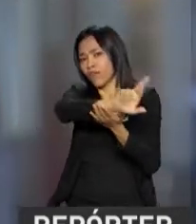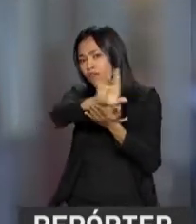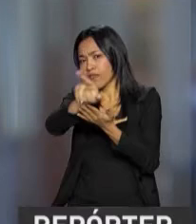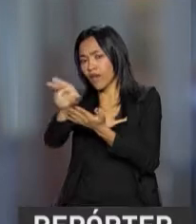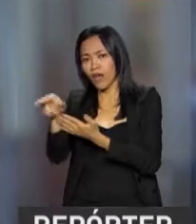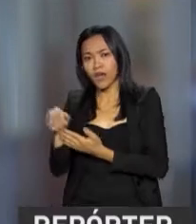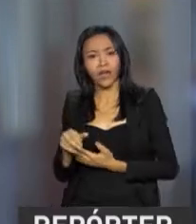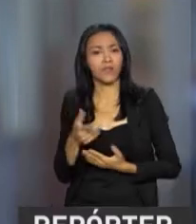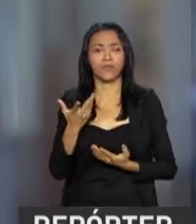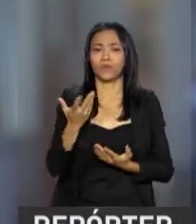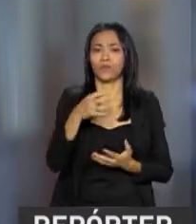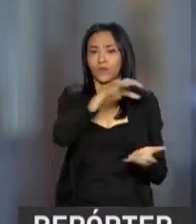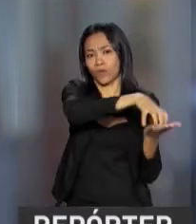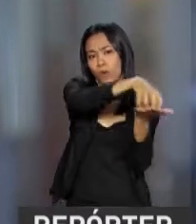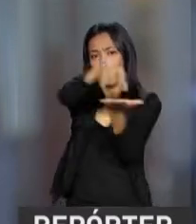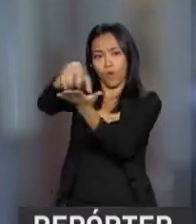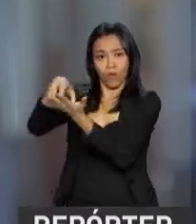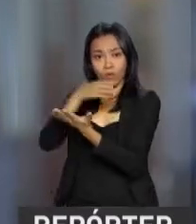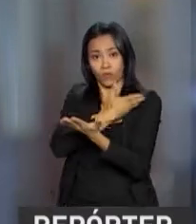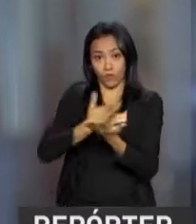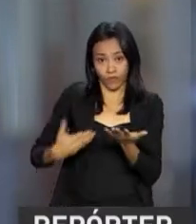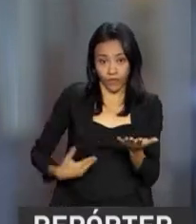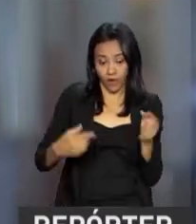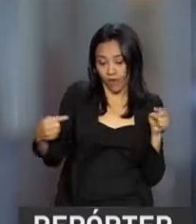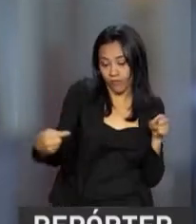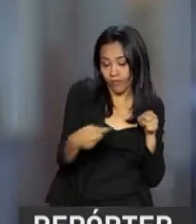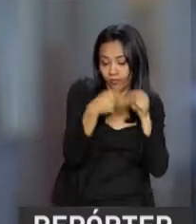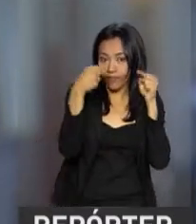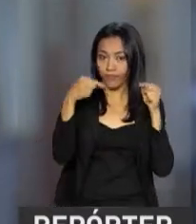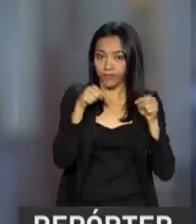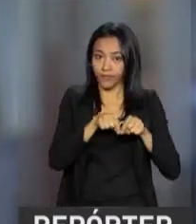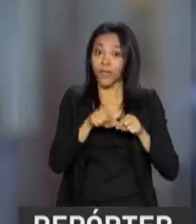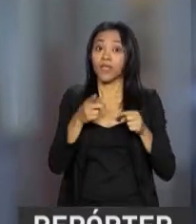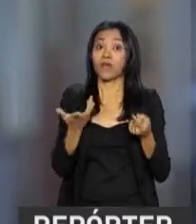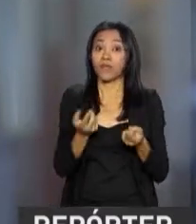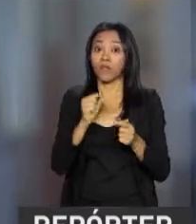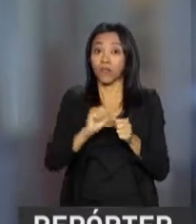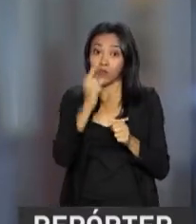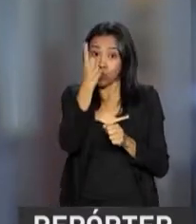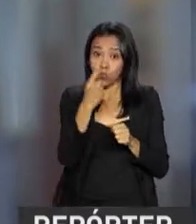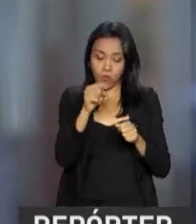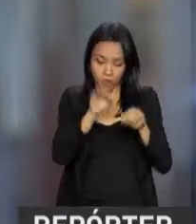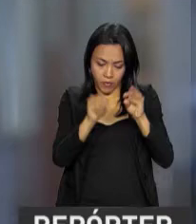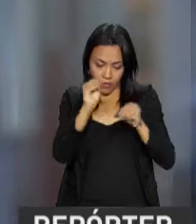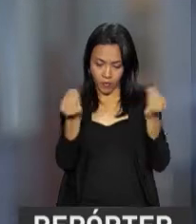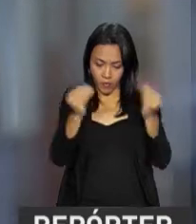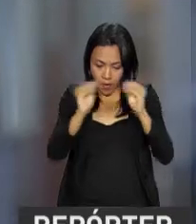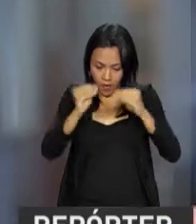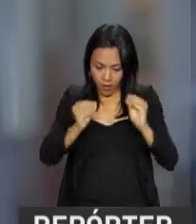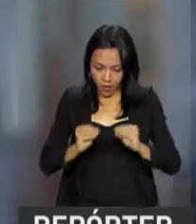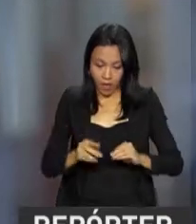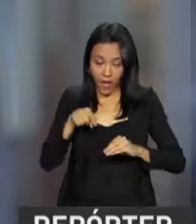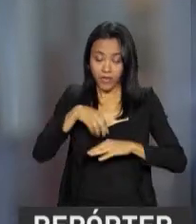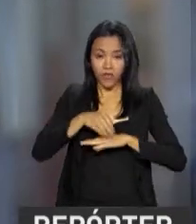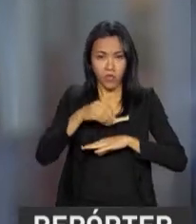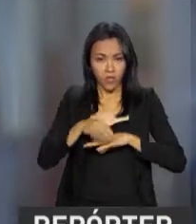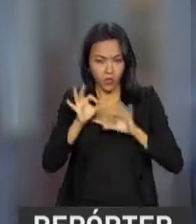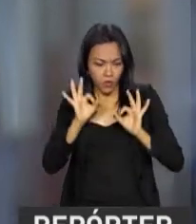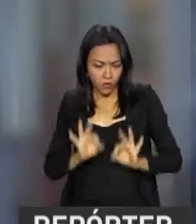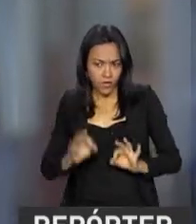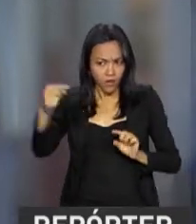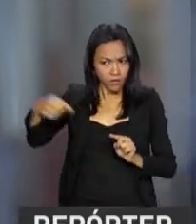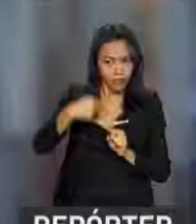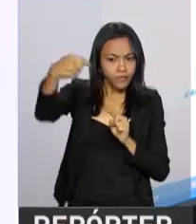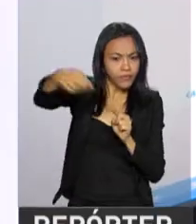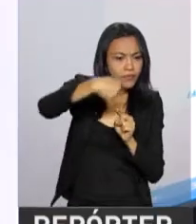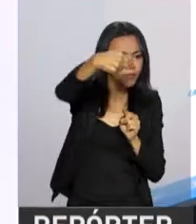trabalho mais então a partir do momento que você saneia e se esse cadastro você está garantindo que essas informações estão corretas com